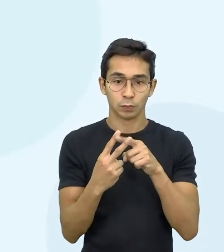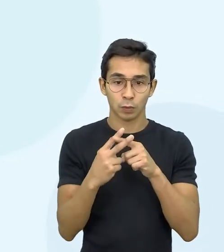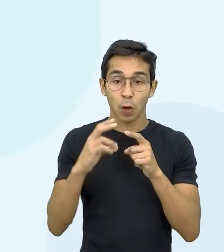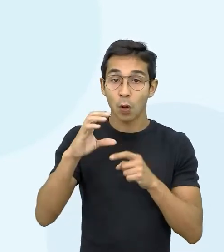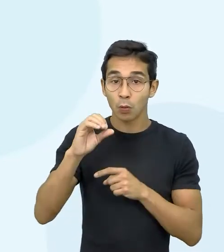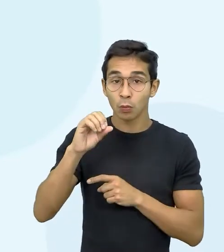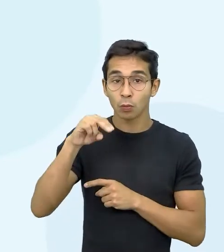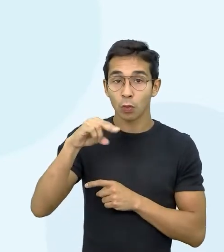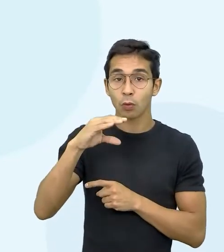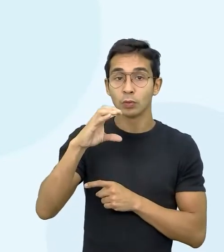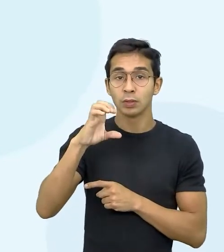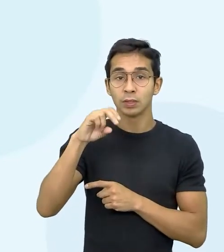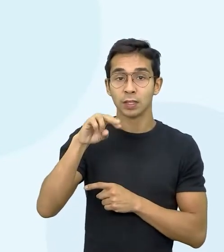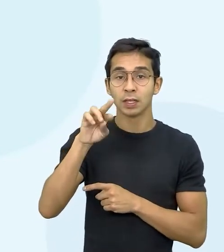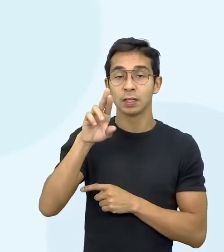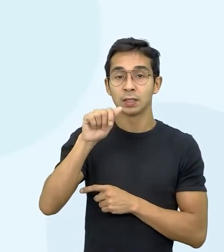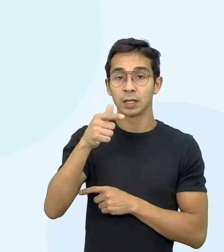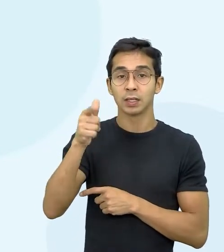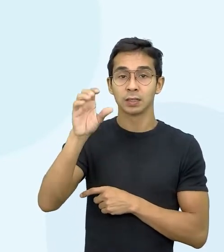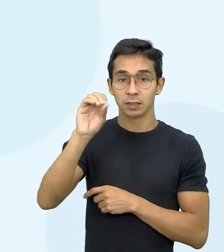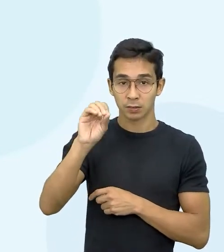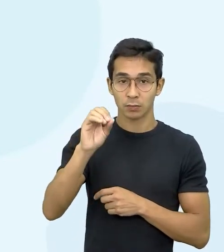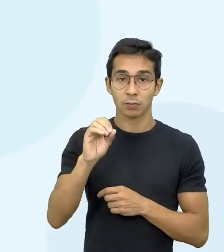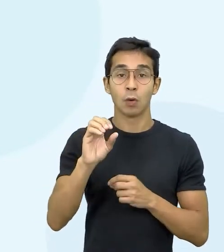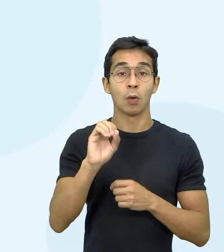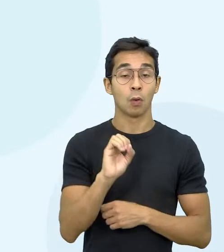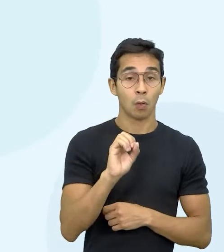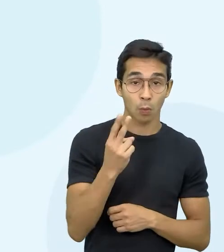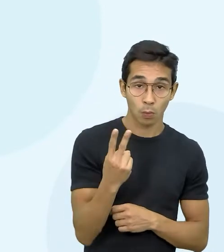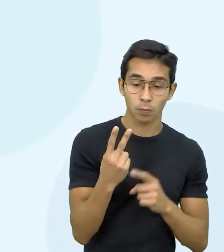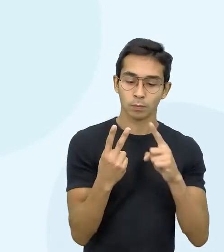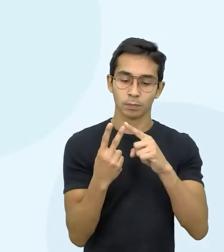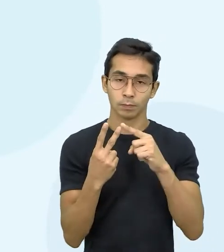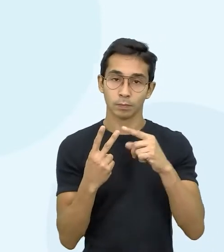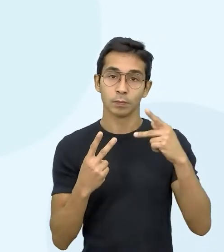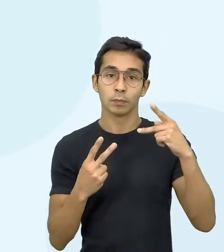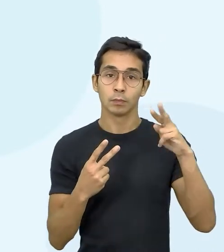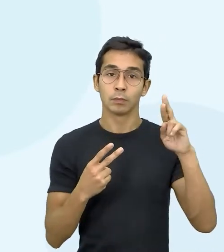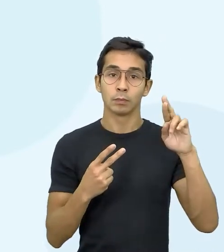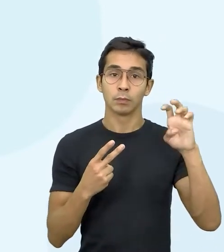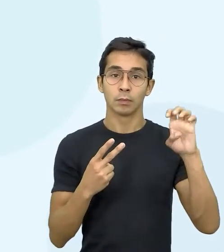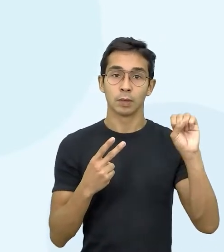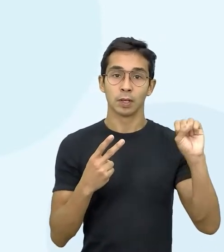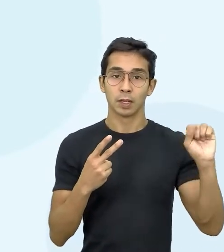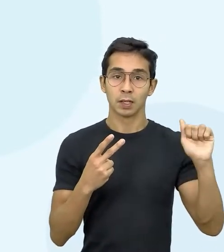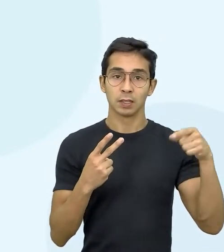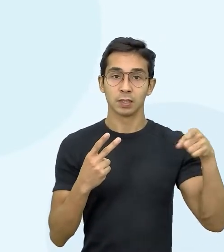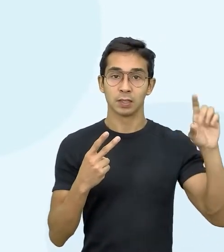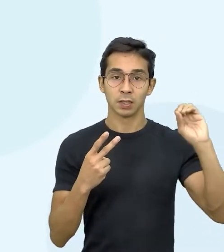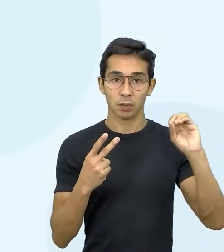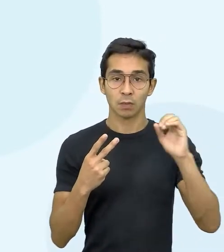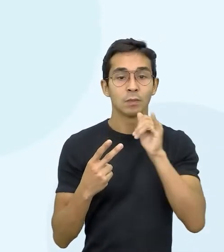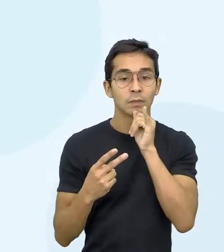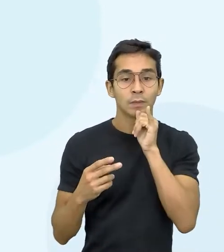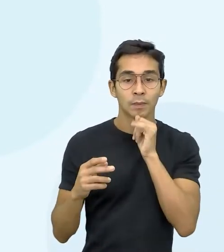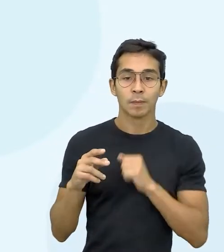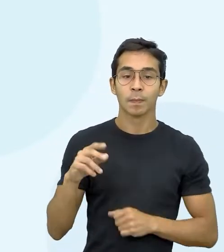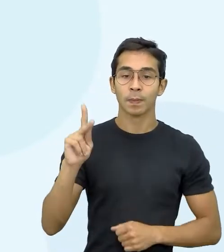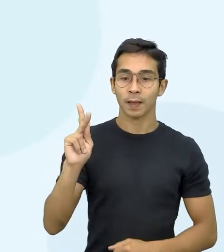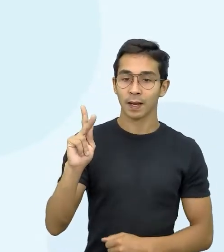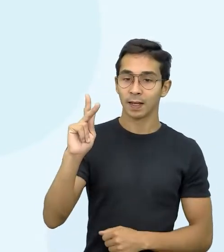em função da pressão. Sempre deverá ser escrito dessa forma. Então, eu tenho aqui, ó, Kc, constante em função